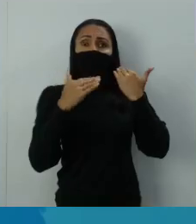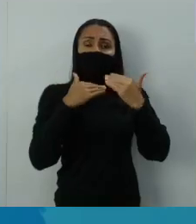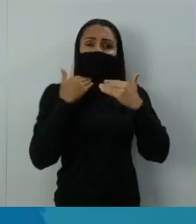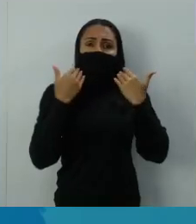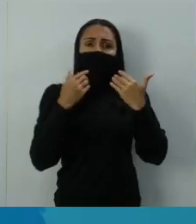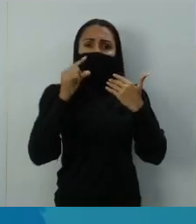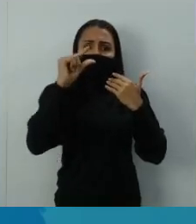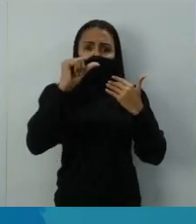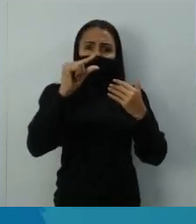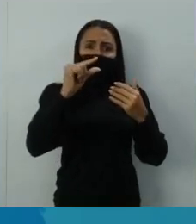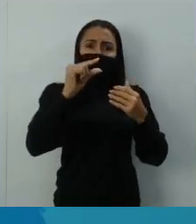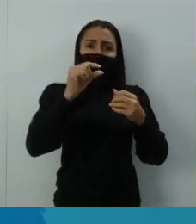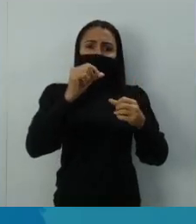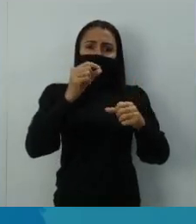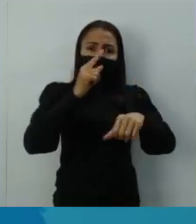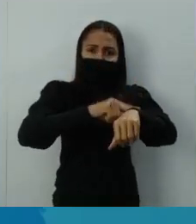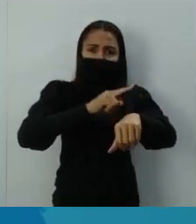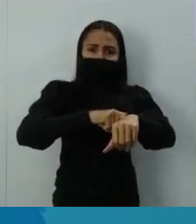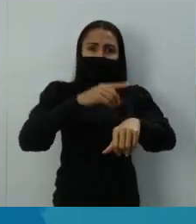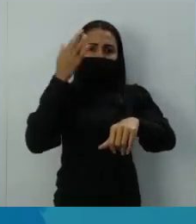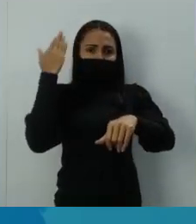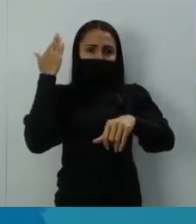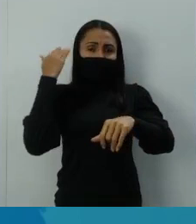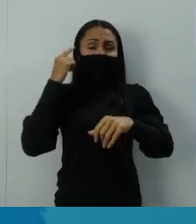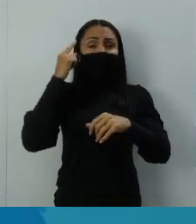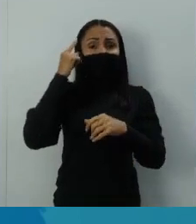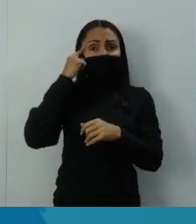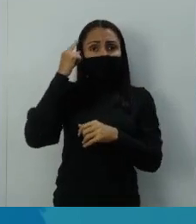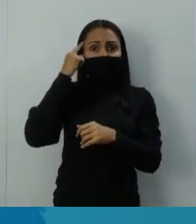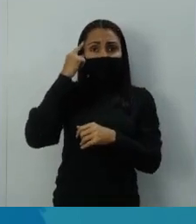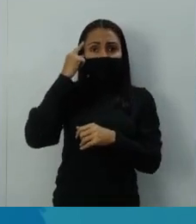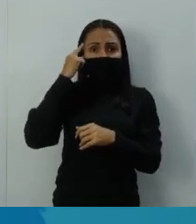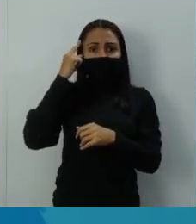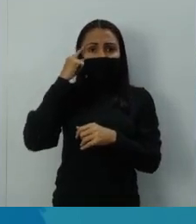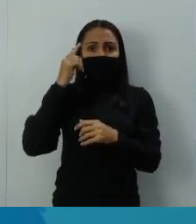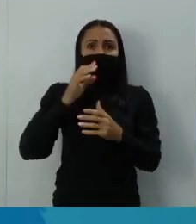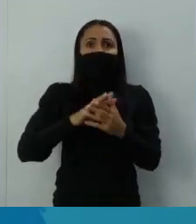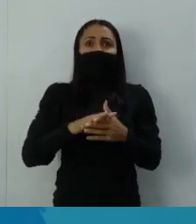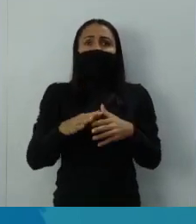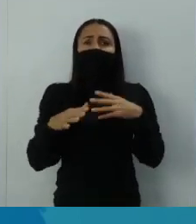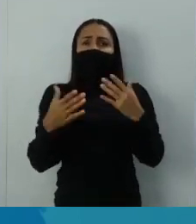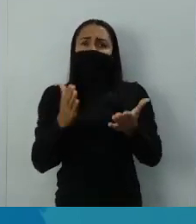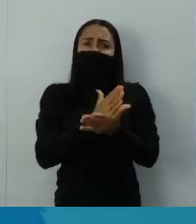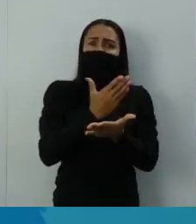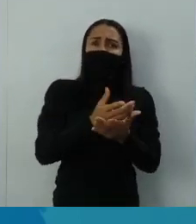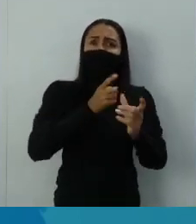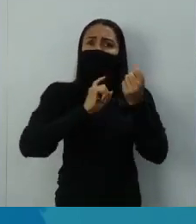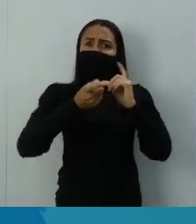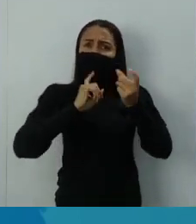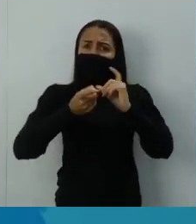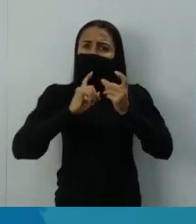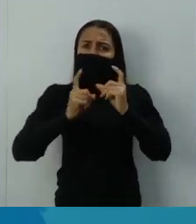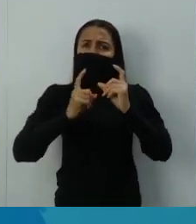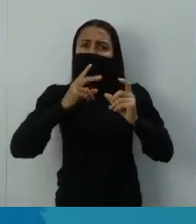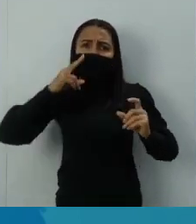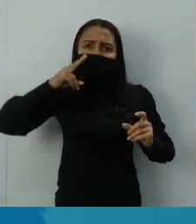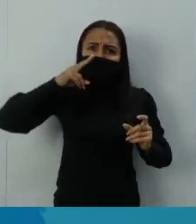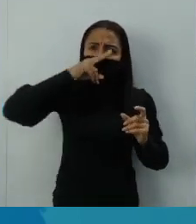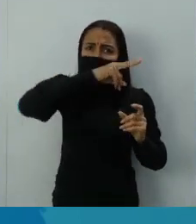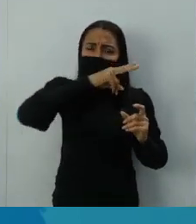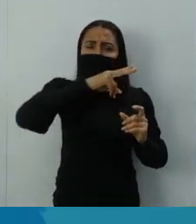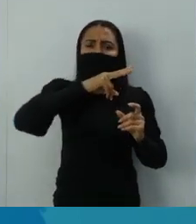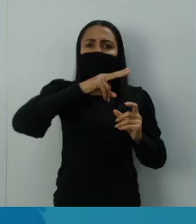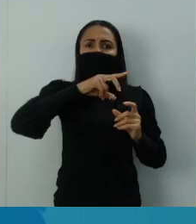E ela pensa muito, ela faz assim algumas críticas bem fortes, ela faz pensarmos um pouco